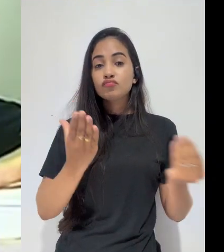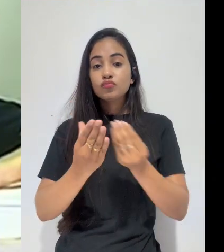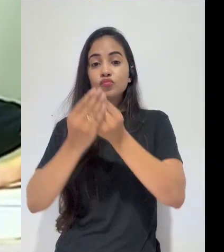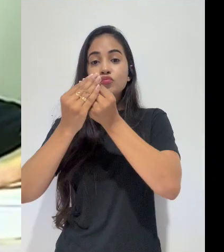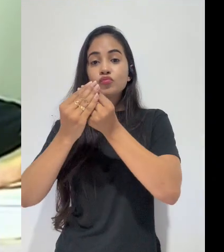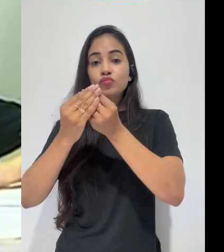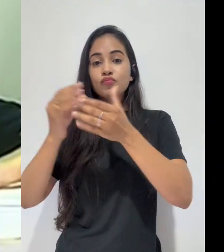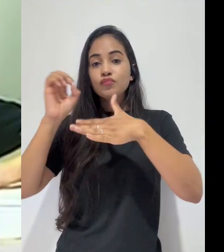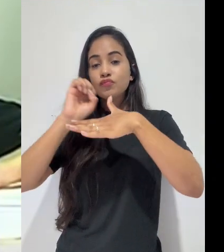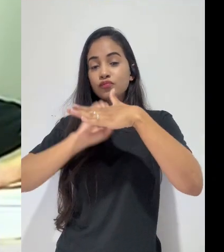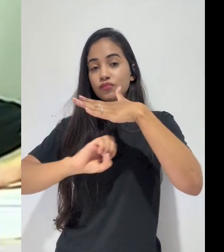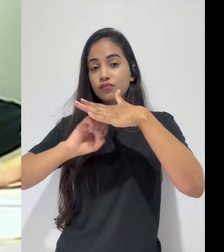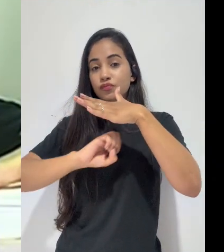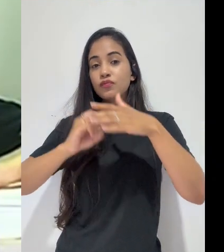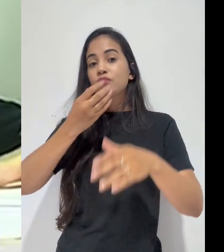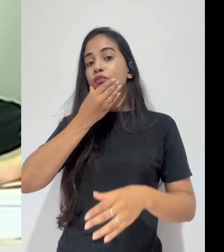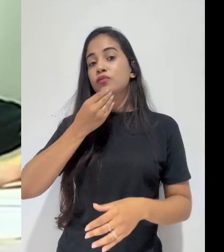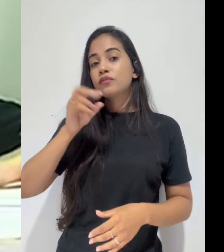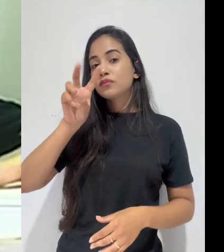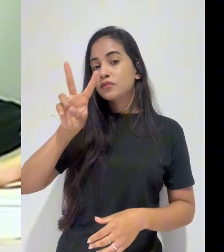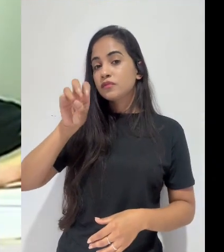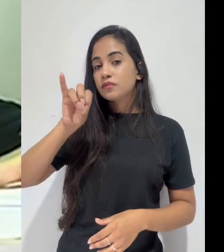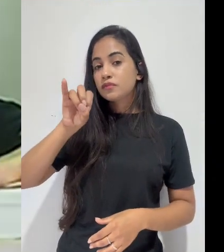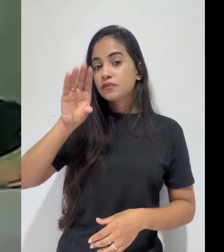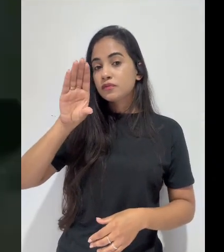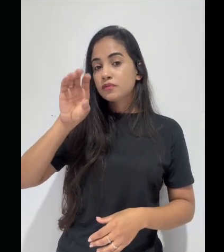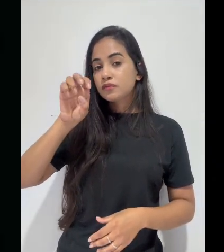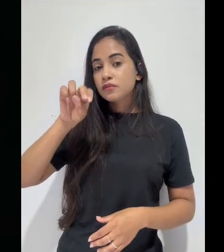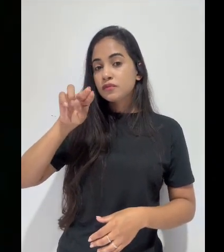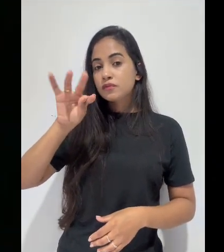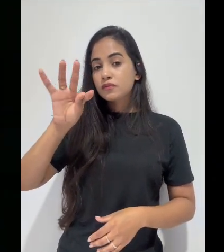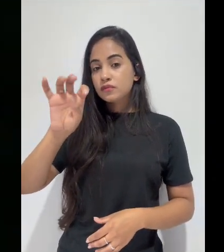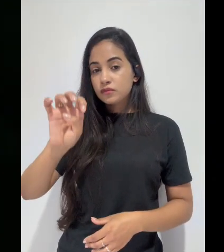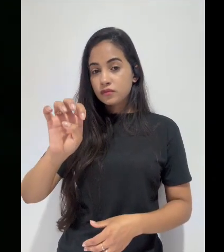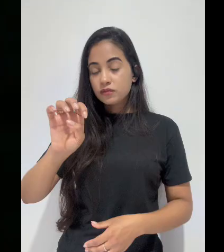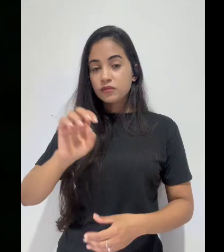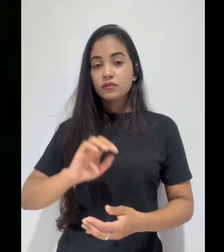senhor Vicente Francisco do Espírito Santo.